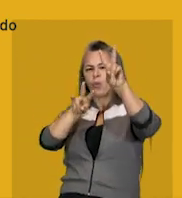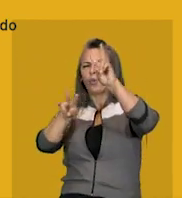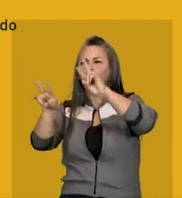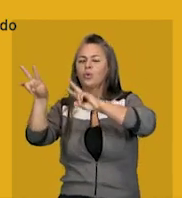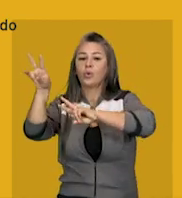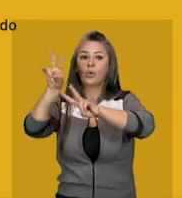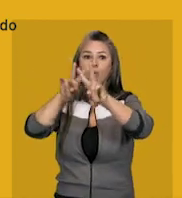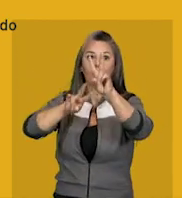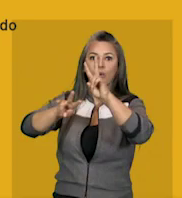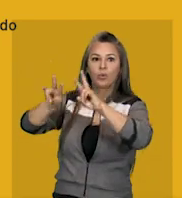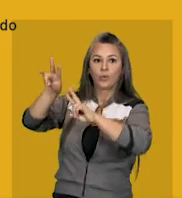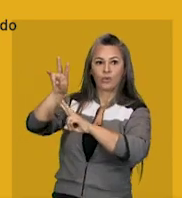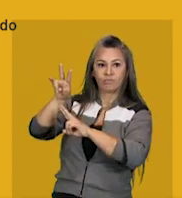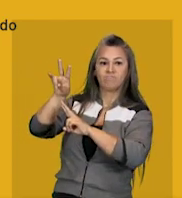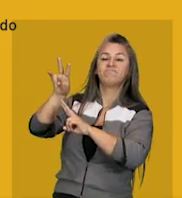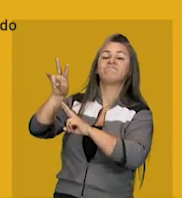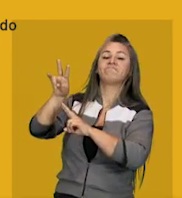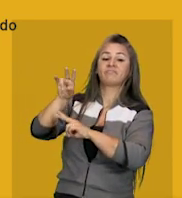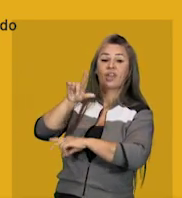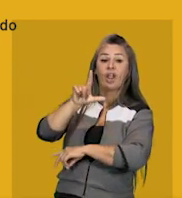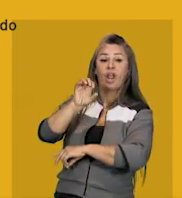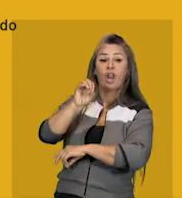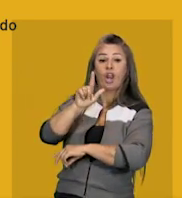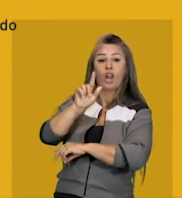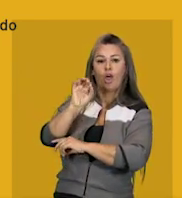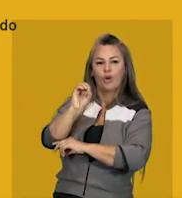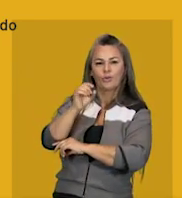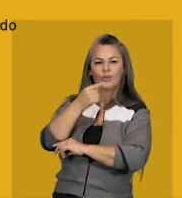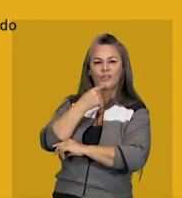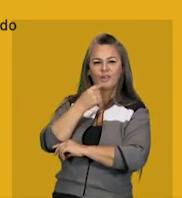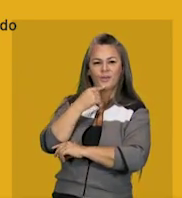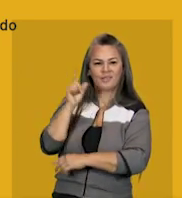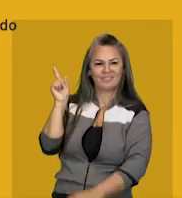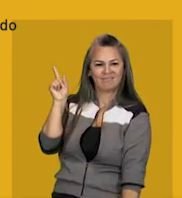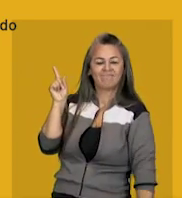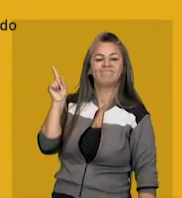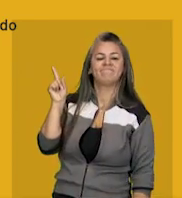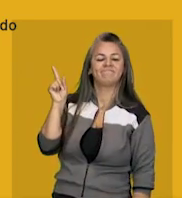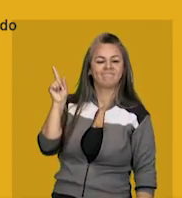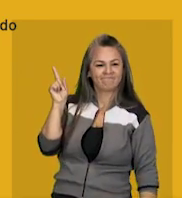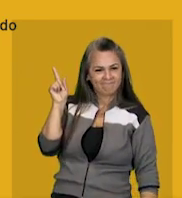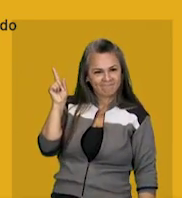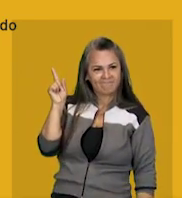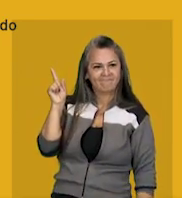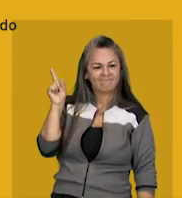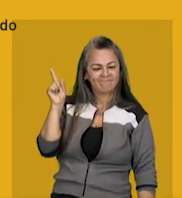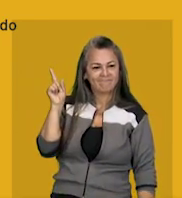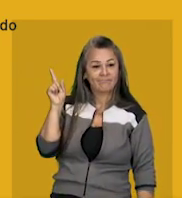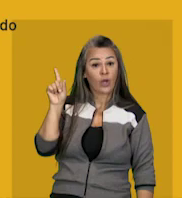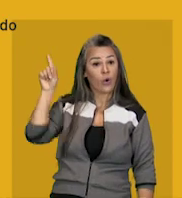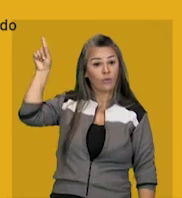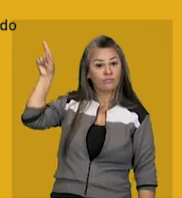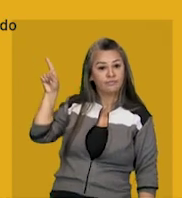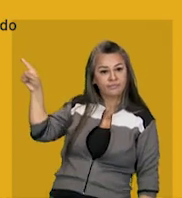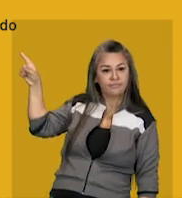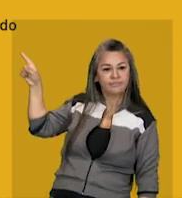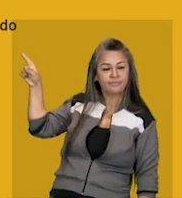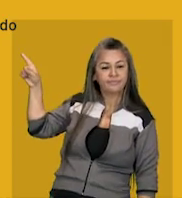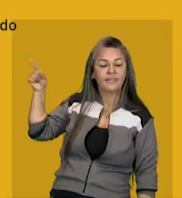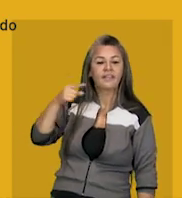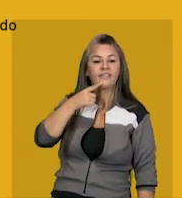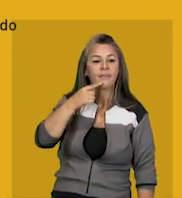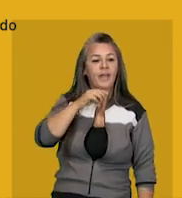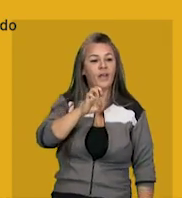está acontecendo. O que está acontecendo? Está ventando. É uma conclusão, certo? Explicativa,